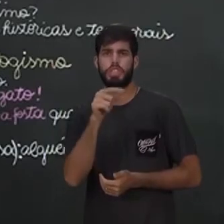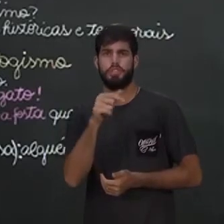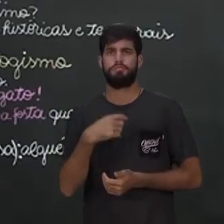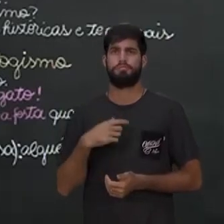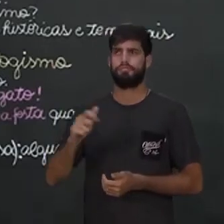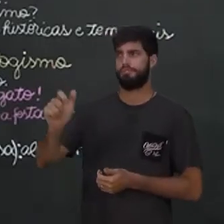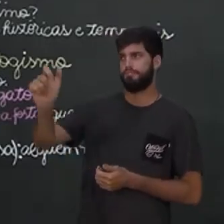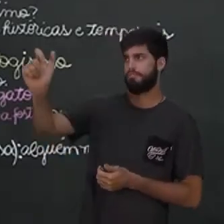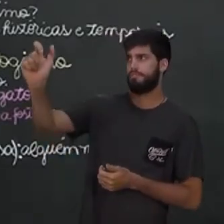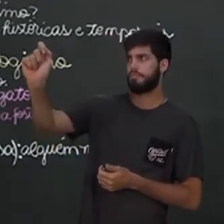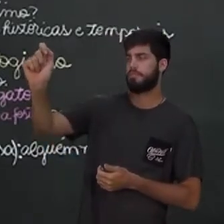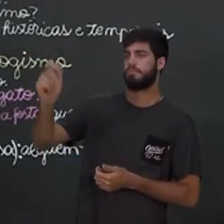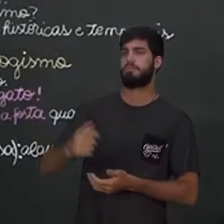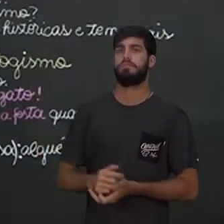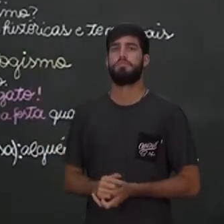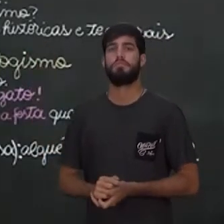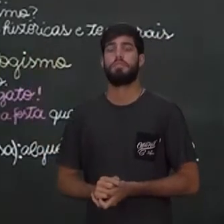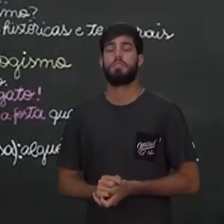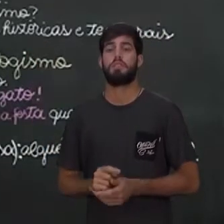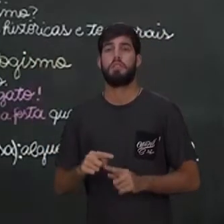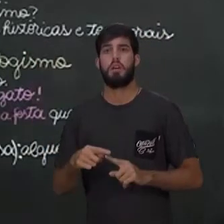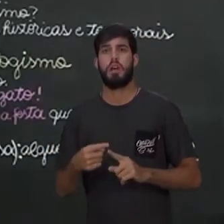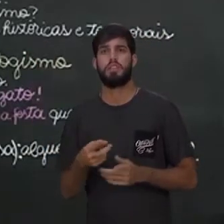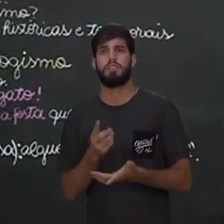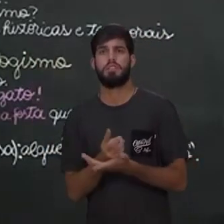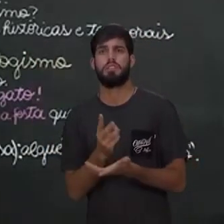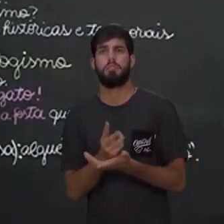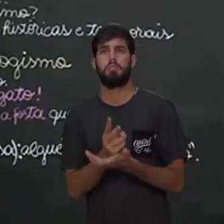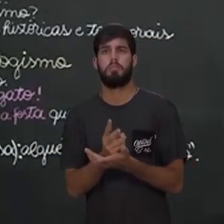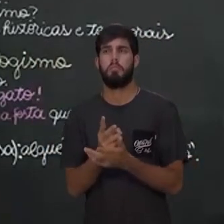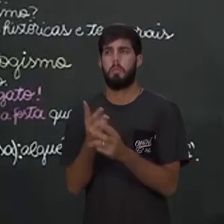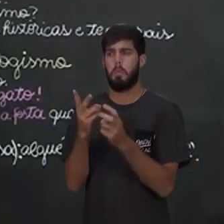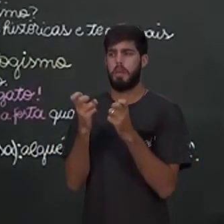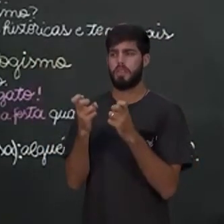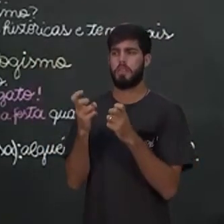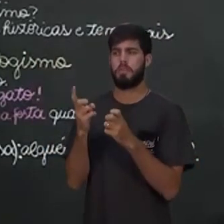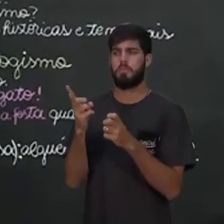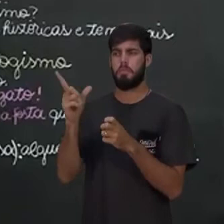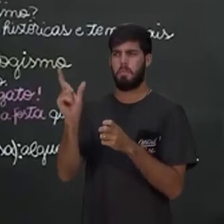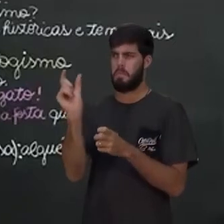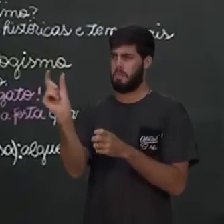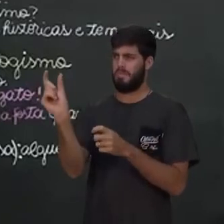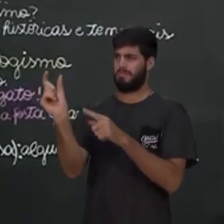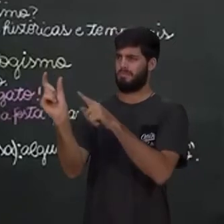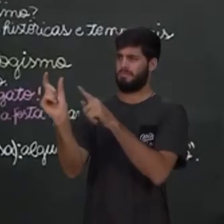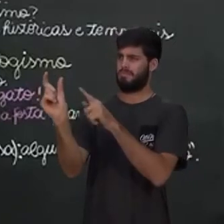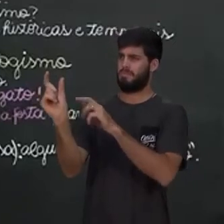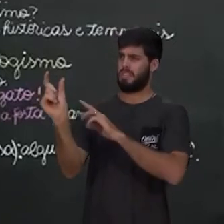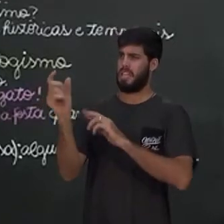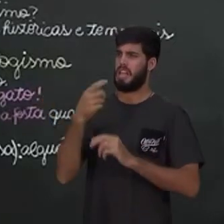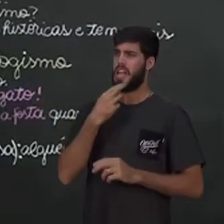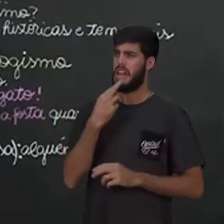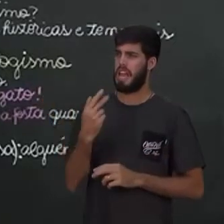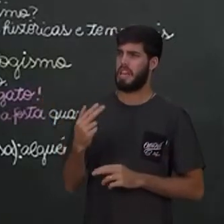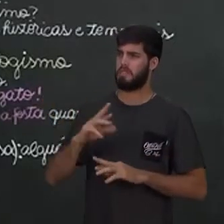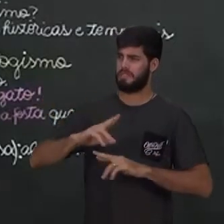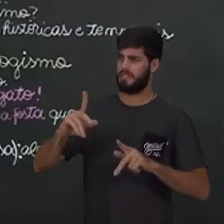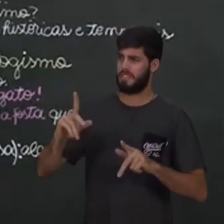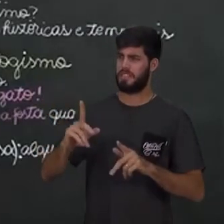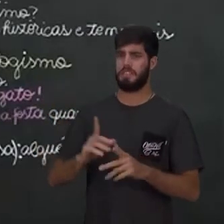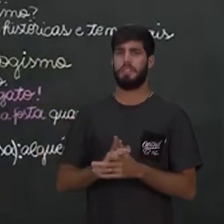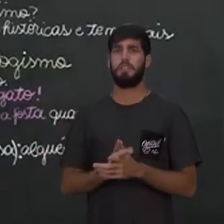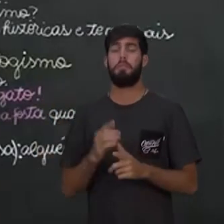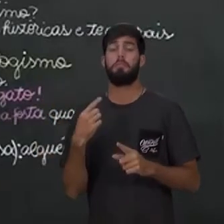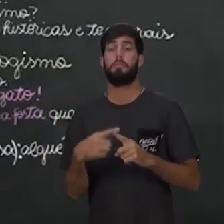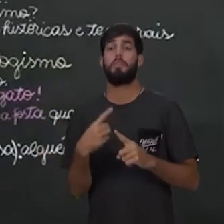já deve ter feito uma selfie, e nem sempre a gente repara que essa palavra vem de outro idioma, a gente não tem essa consciência total no momento que a gente está usando, porque a